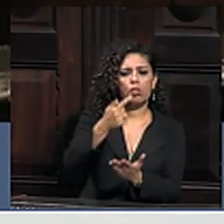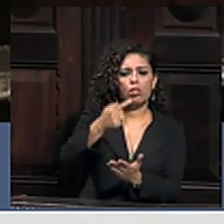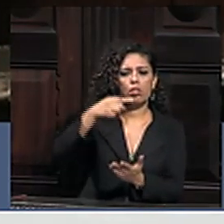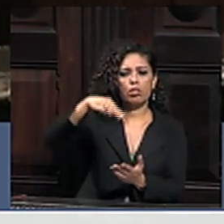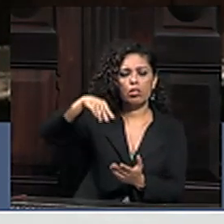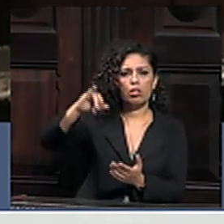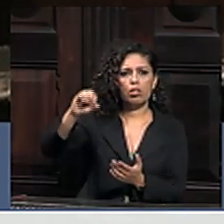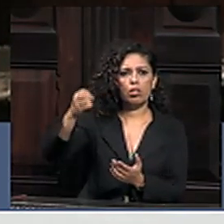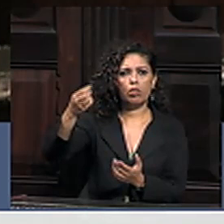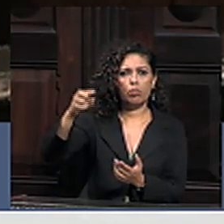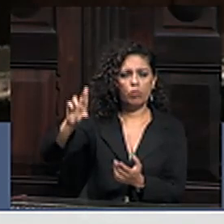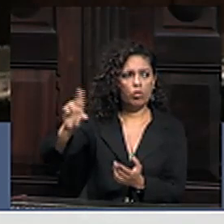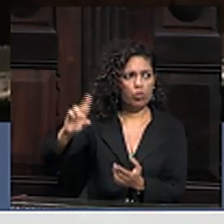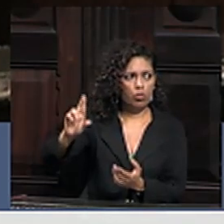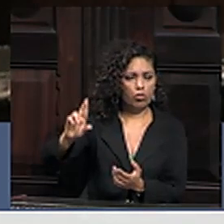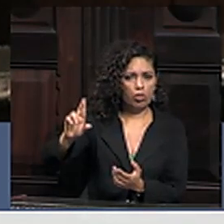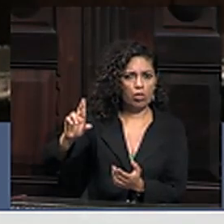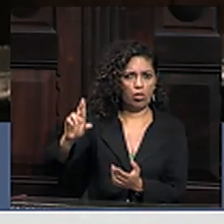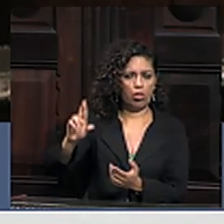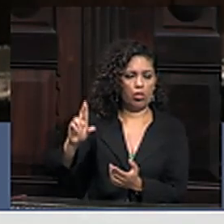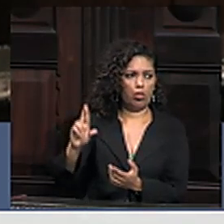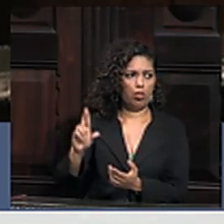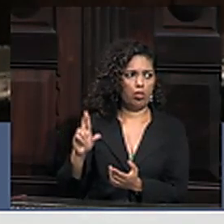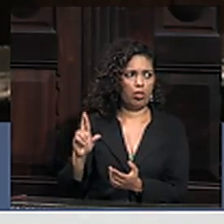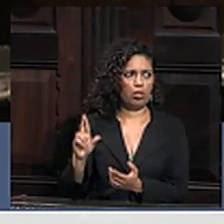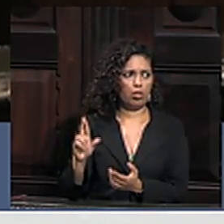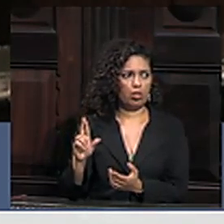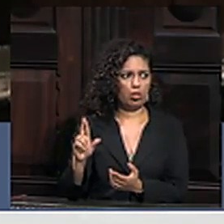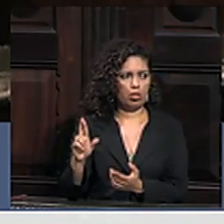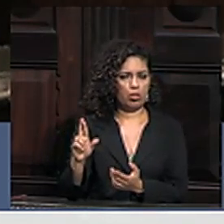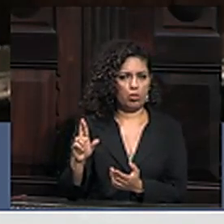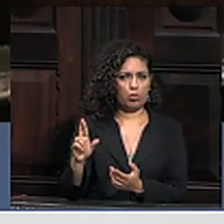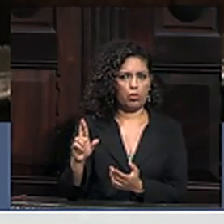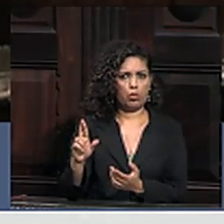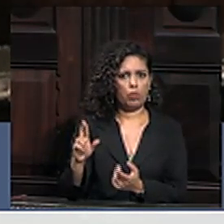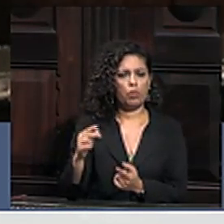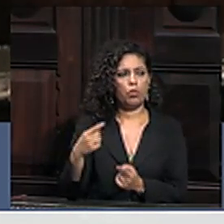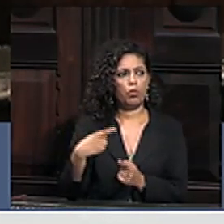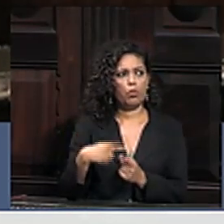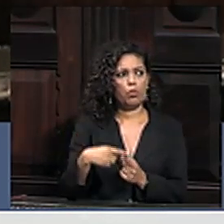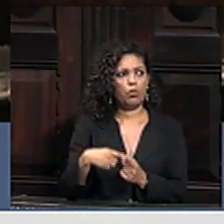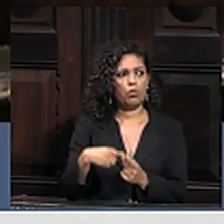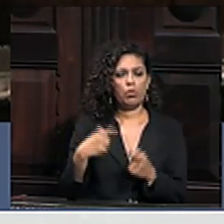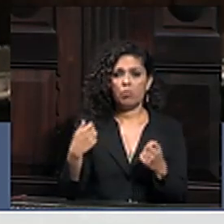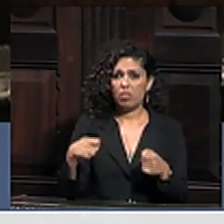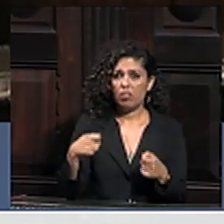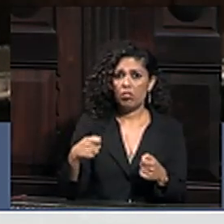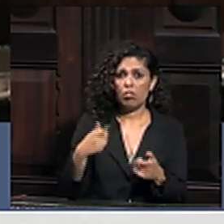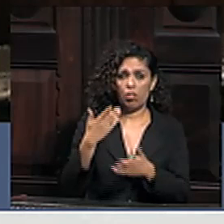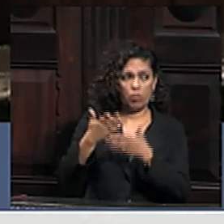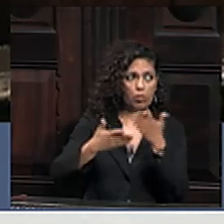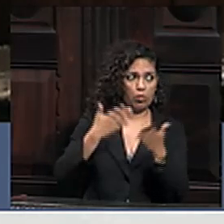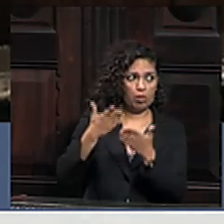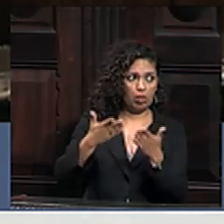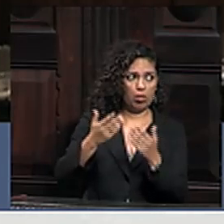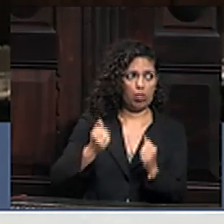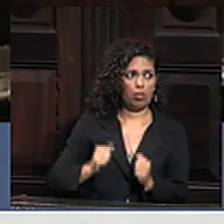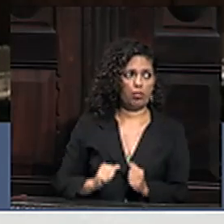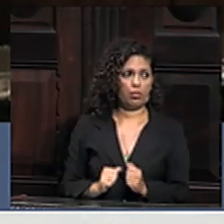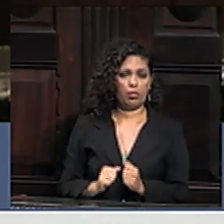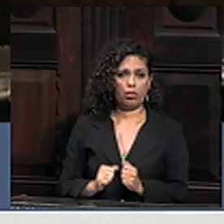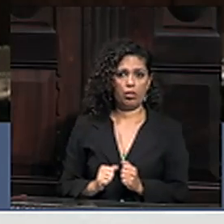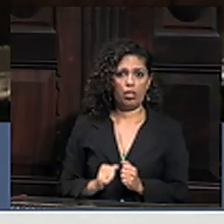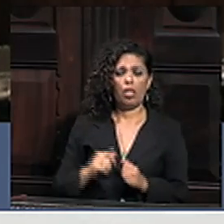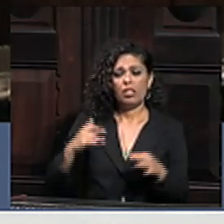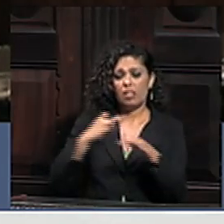de dinheiro do povo iguaçuano para que desse garantias. Isso foi feito, trouxe um transtorno